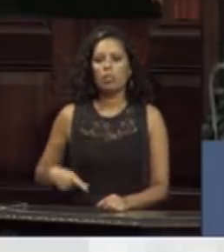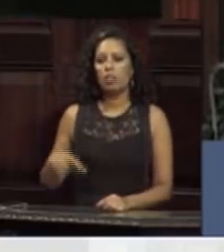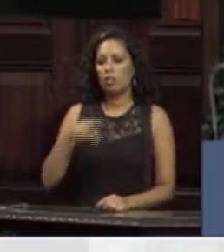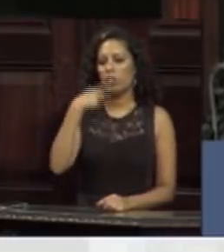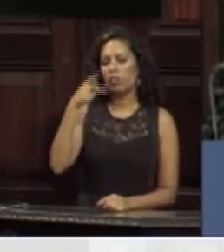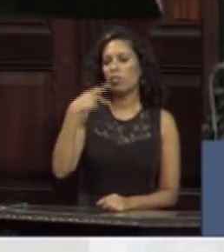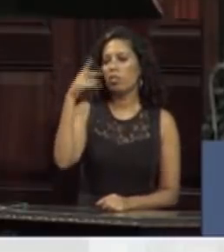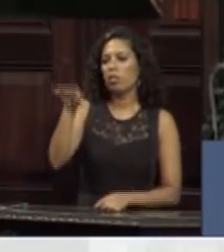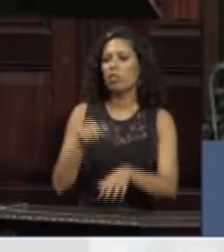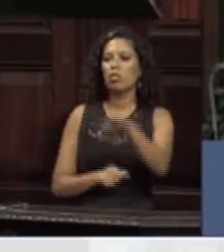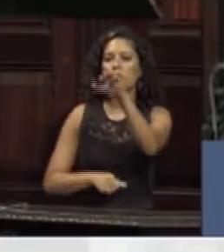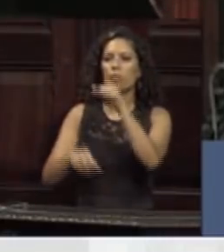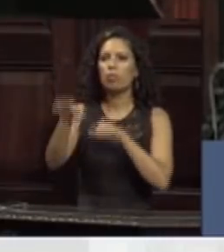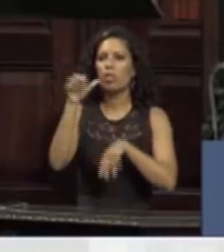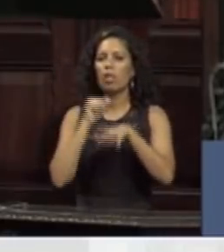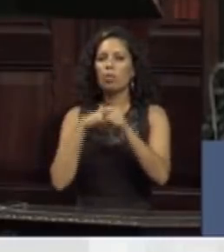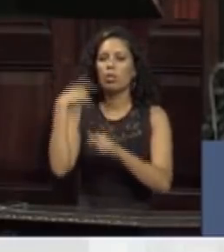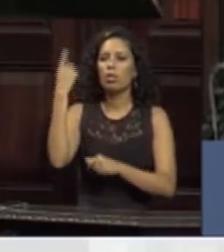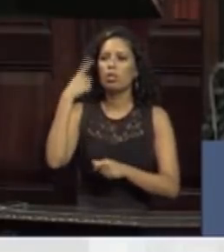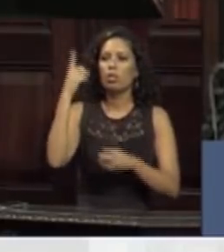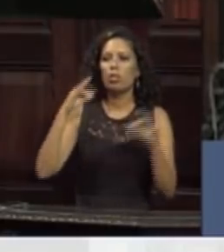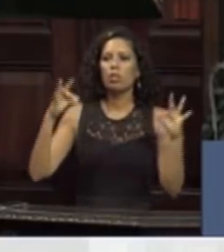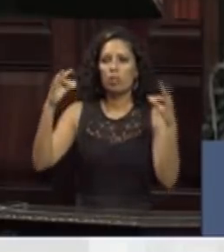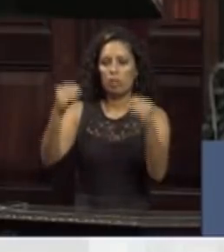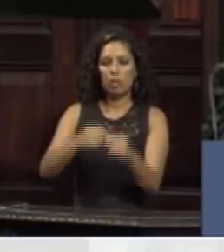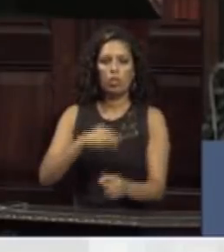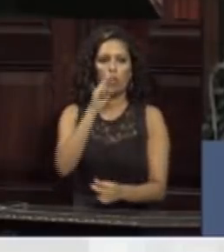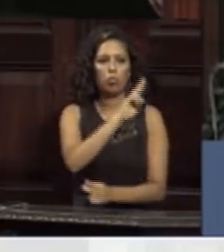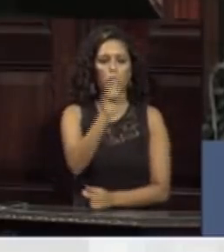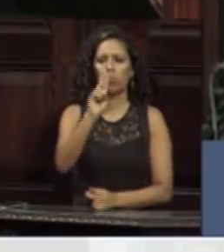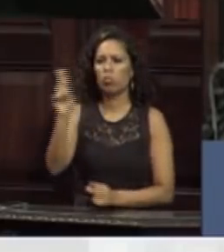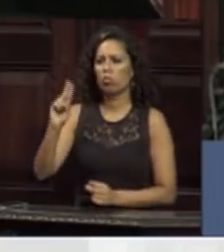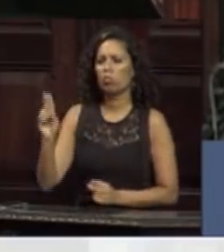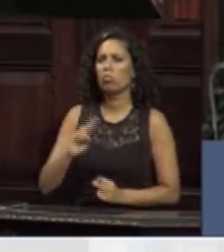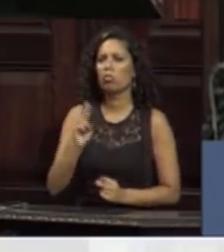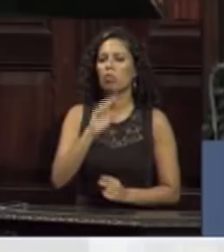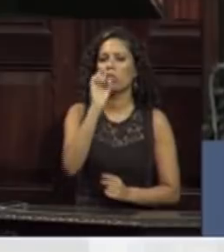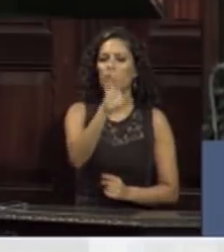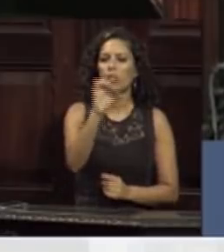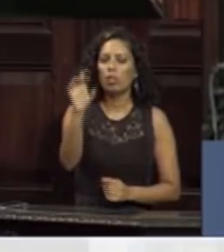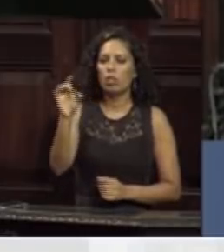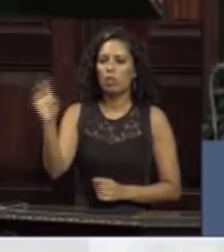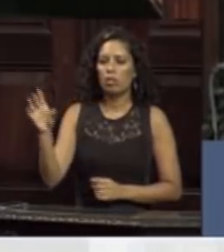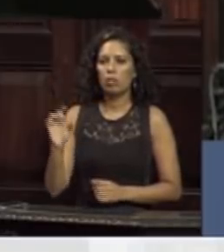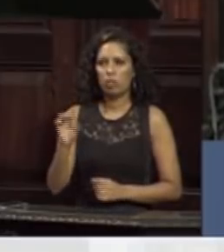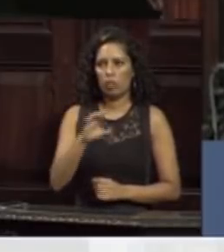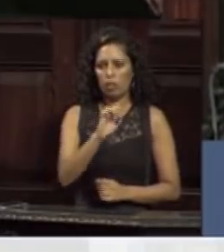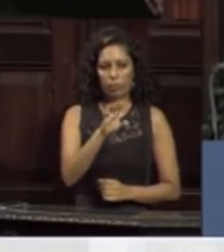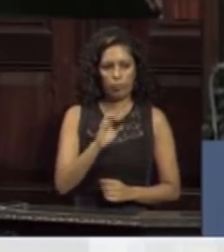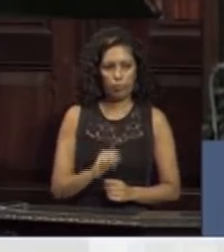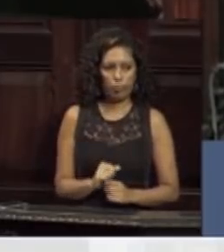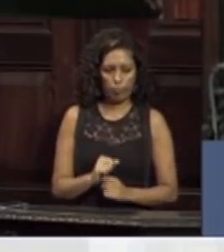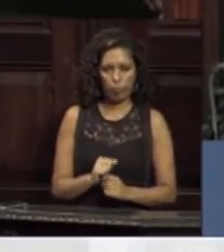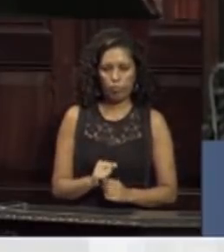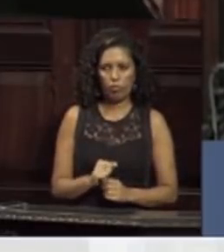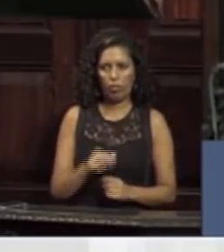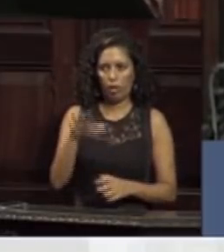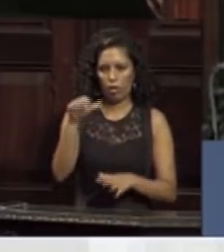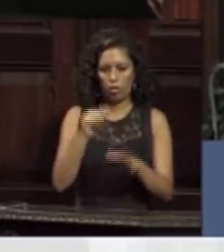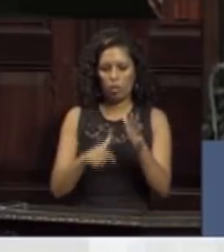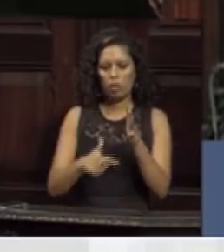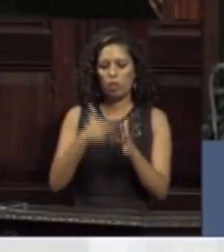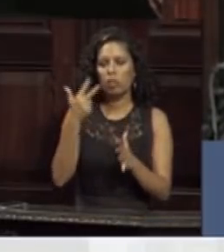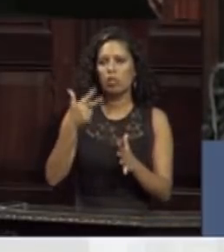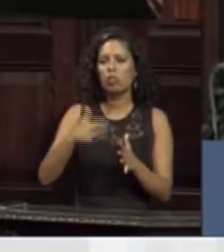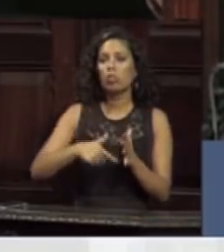Marcelo Simão, Márcia Giovanni, Marcos Abraão, Marcos Miller, Nelson Gonçalves, Pedro Augusto, Silas Bento Zeidan. A presidência irá proceder à segunda